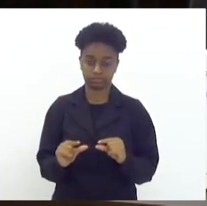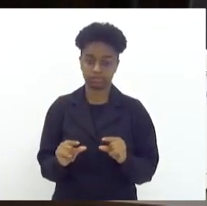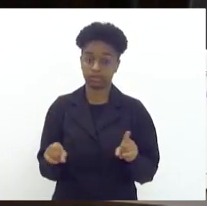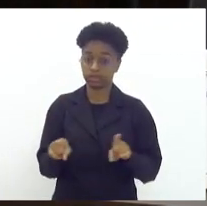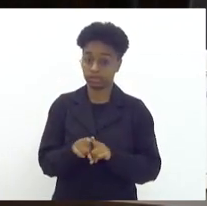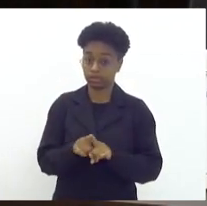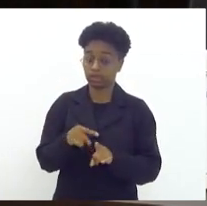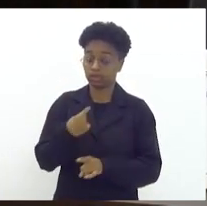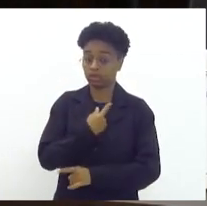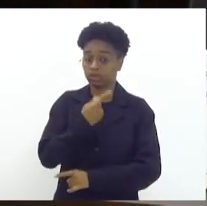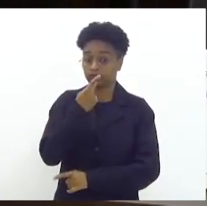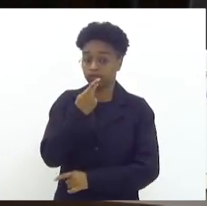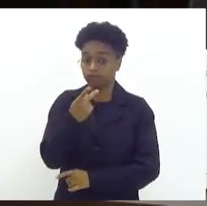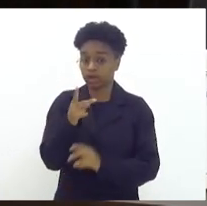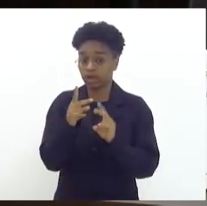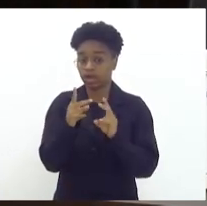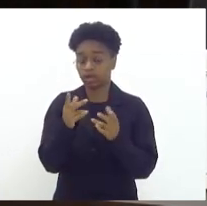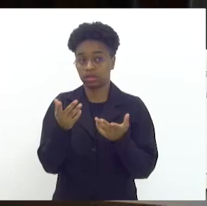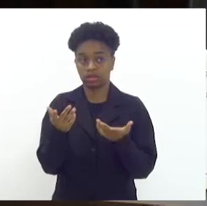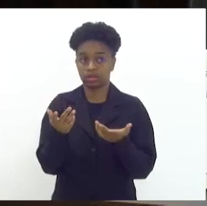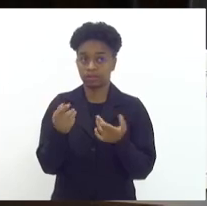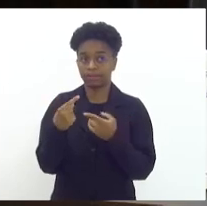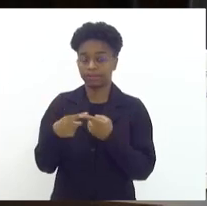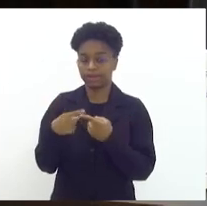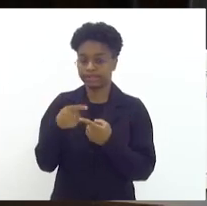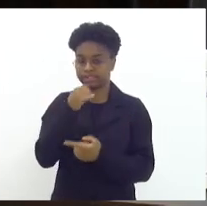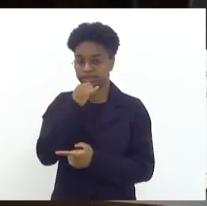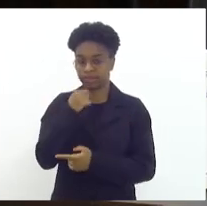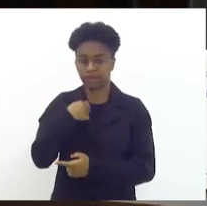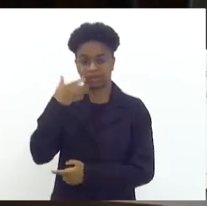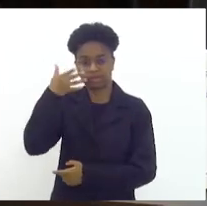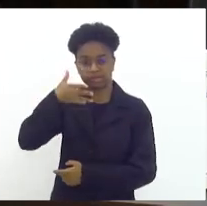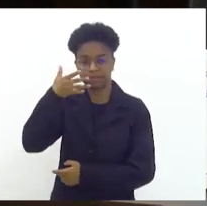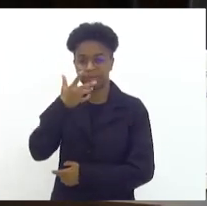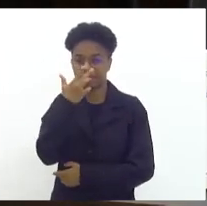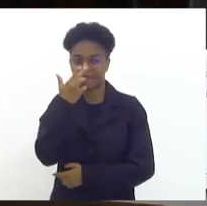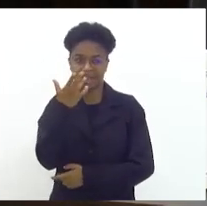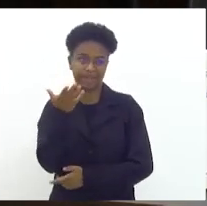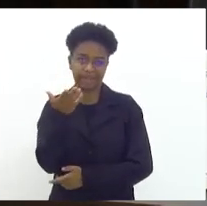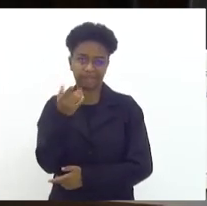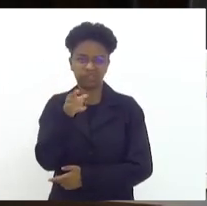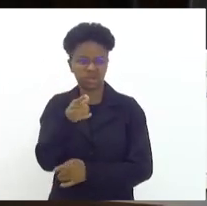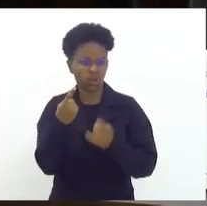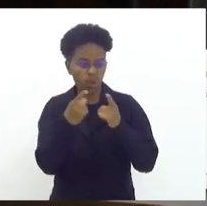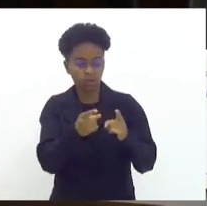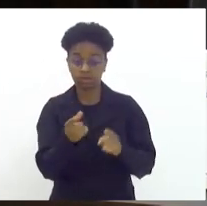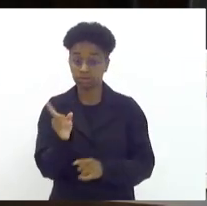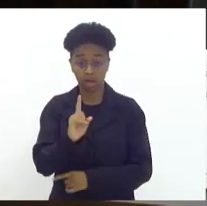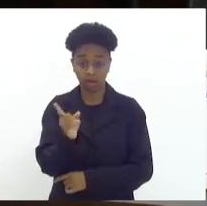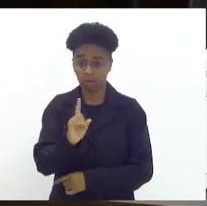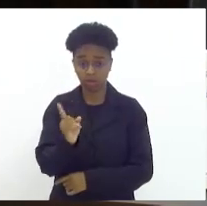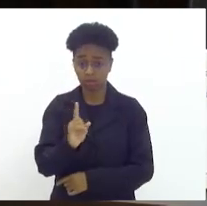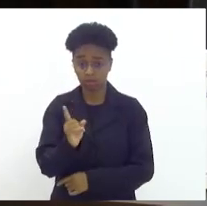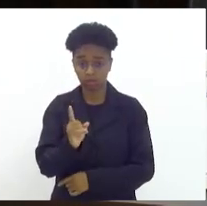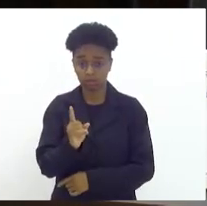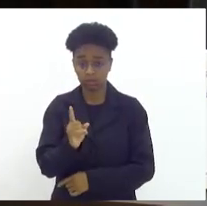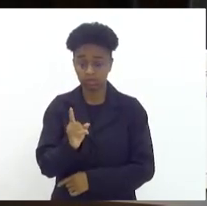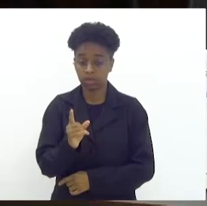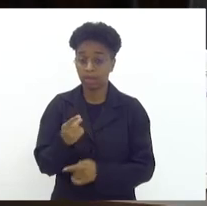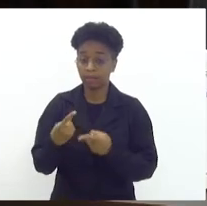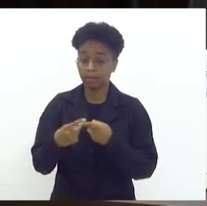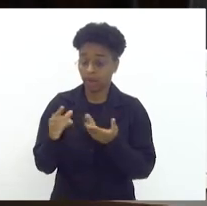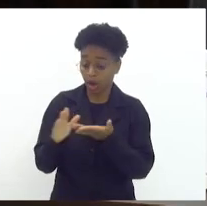a gente tá falando também porque quando eu falo assim parece que eu ah você então é contra não em determinados